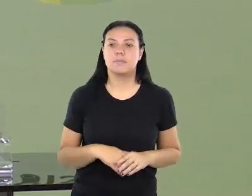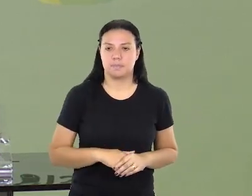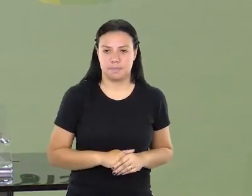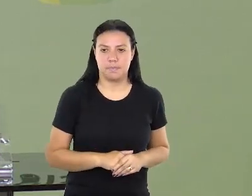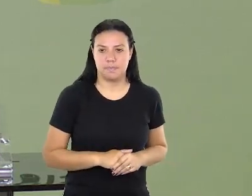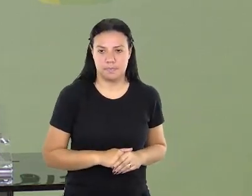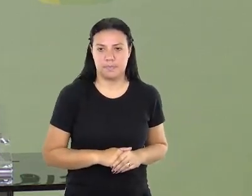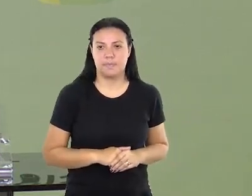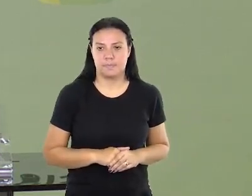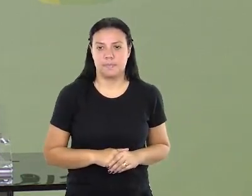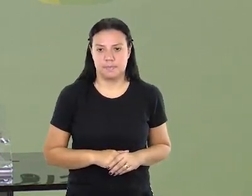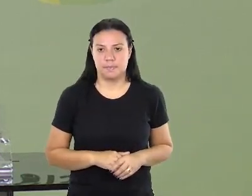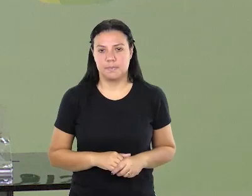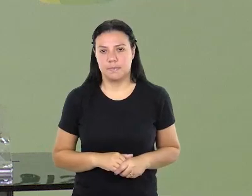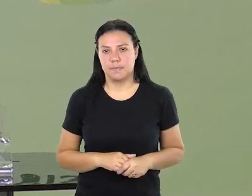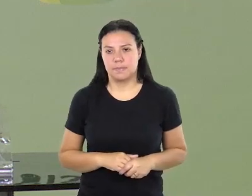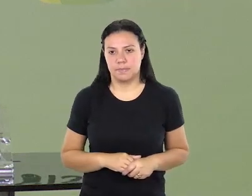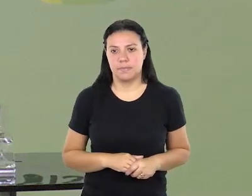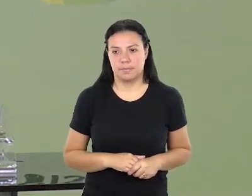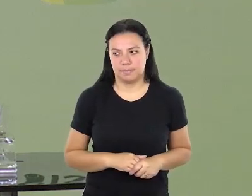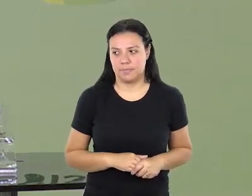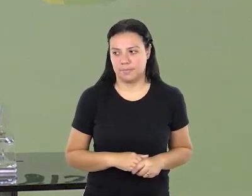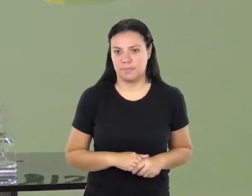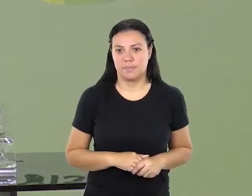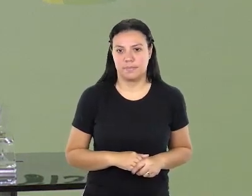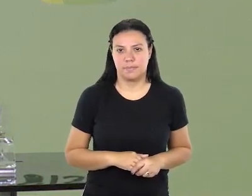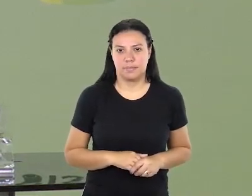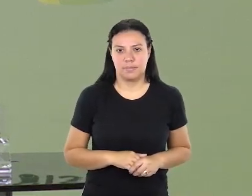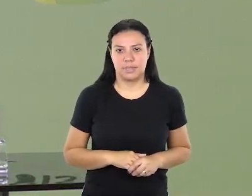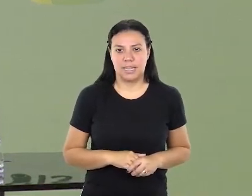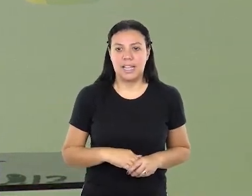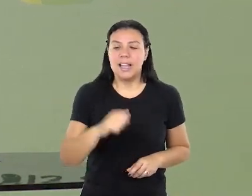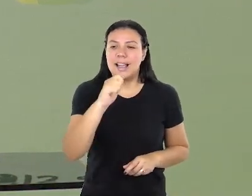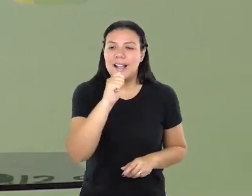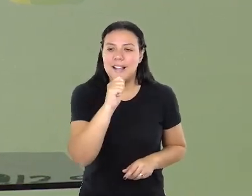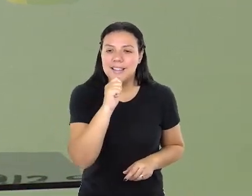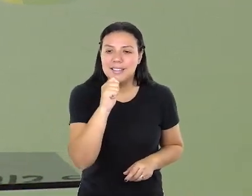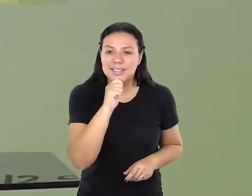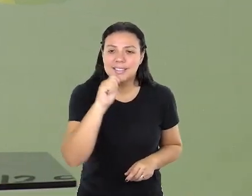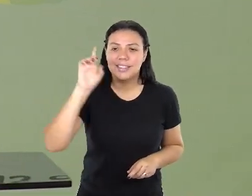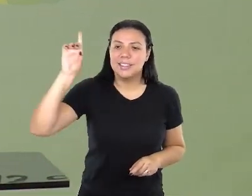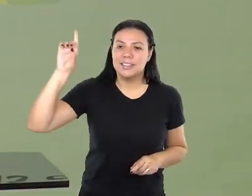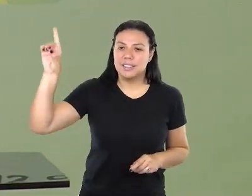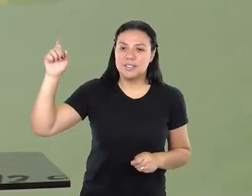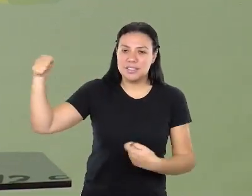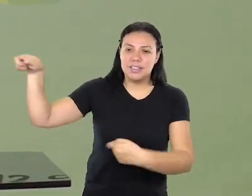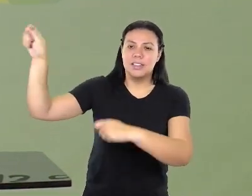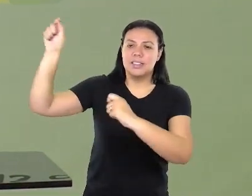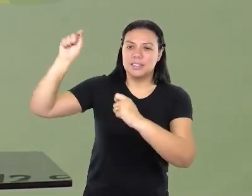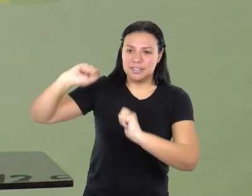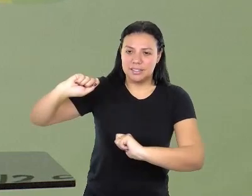Veja lá, no capítulo 3, mesmo Deus dando uma segunda chance para ele,